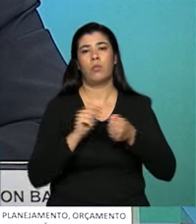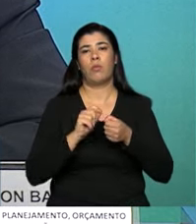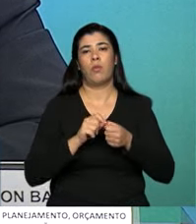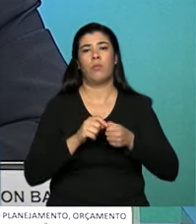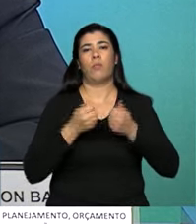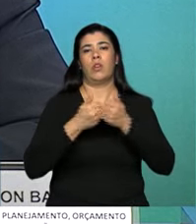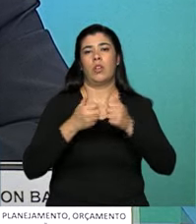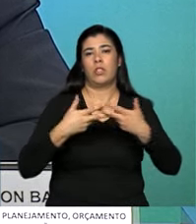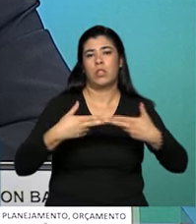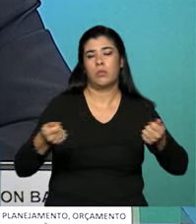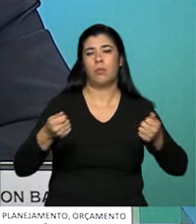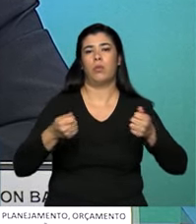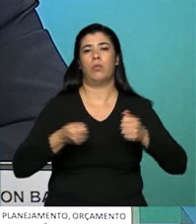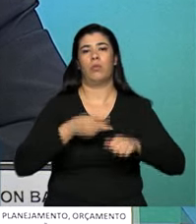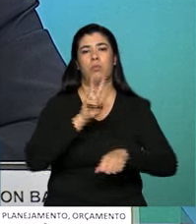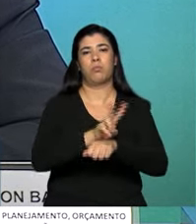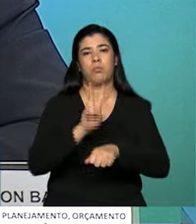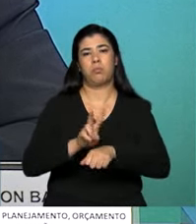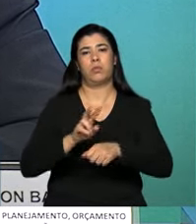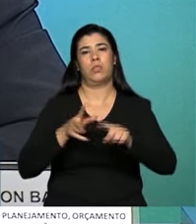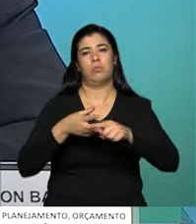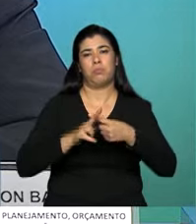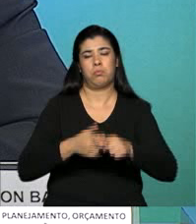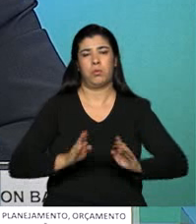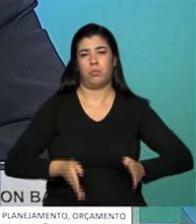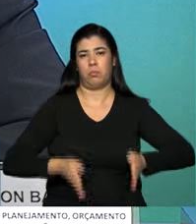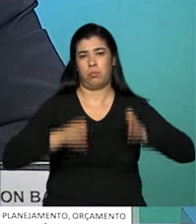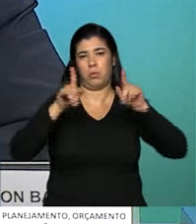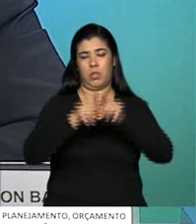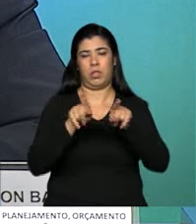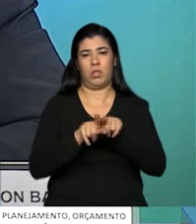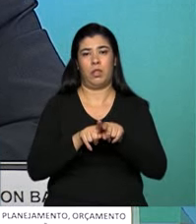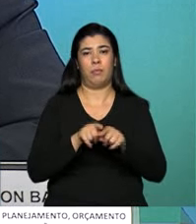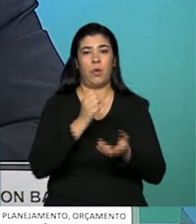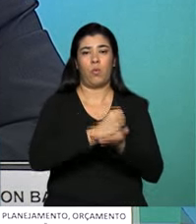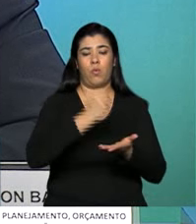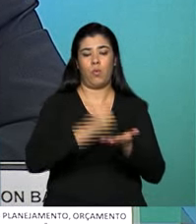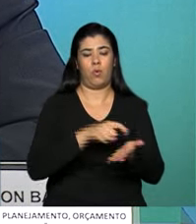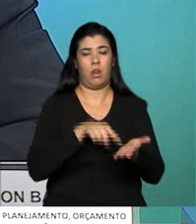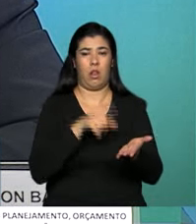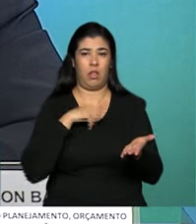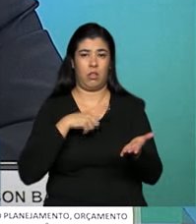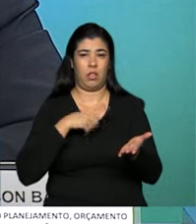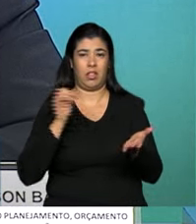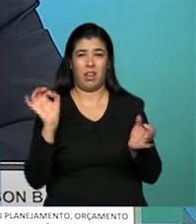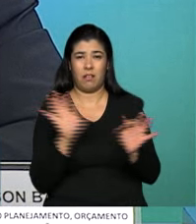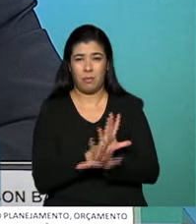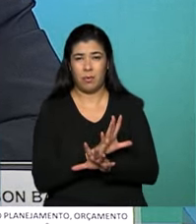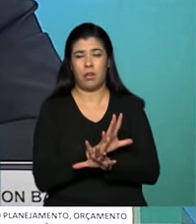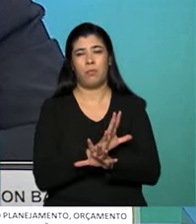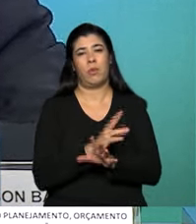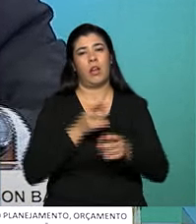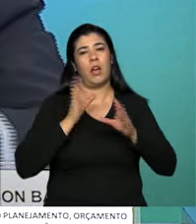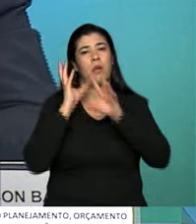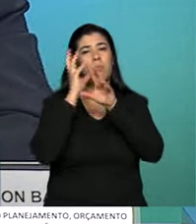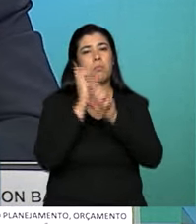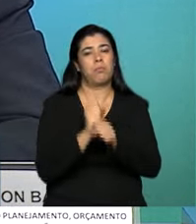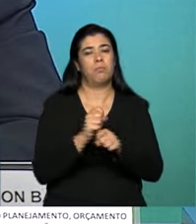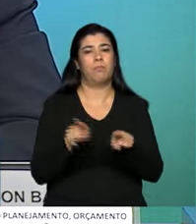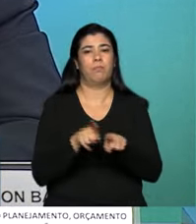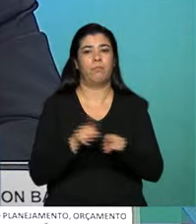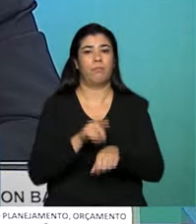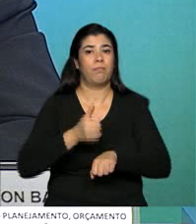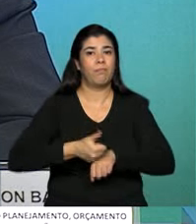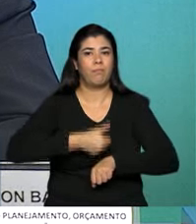de prédio eh e revisar eh reestruturar os contratos que estejam vencendo para tentar eh promover